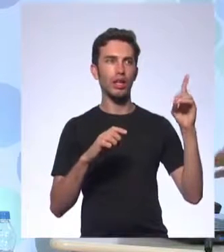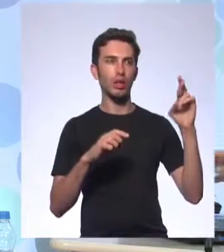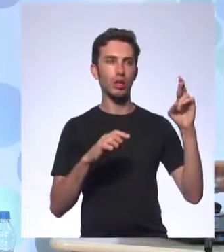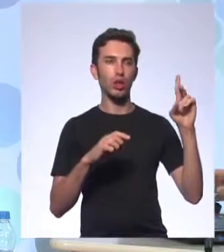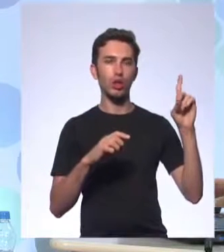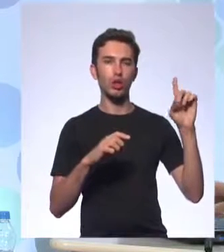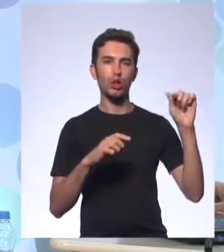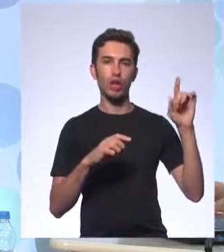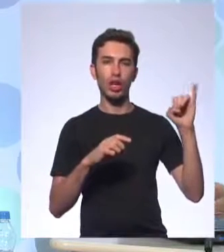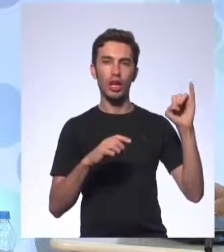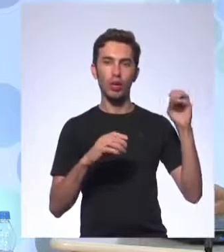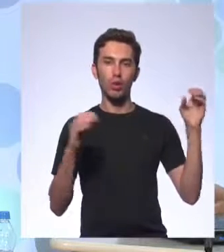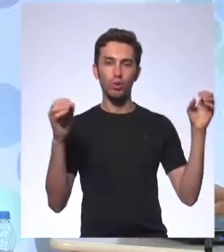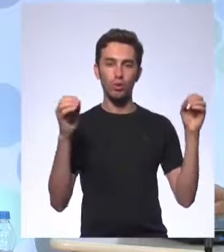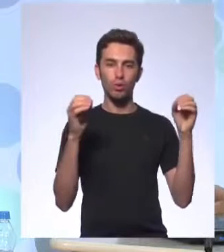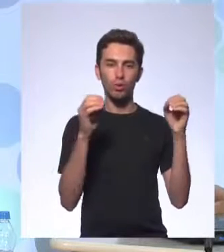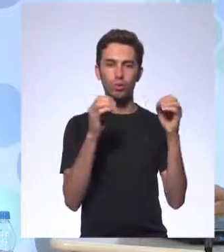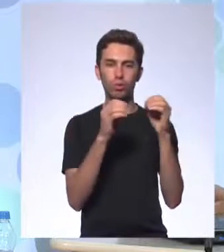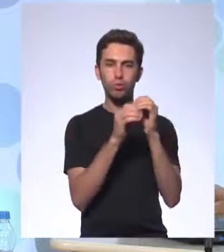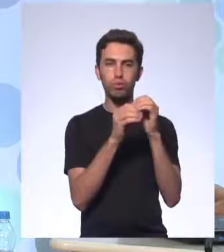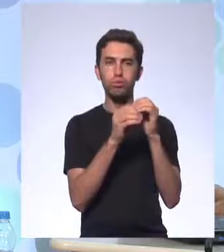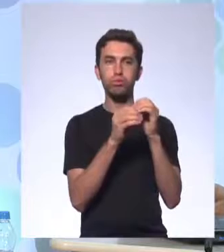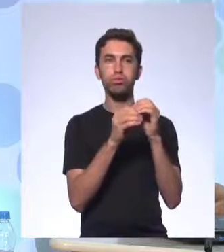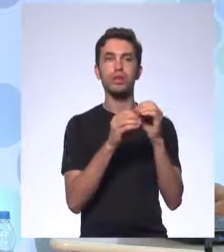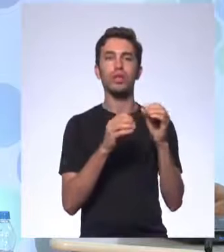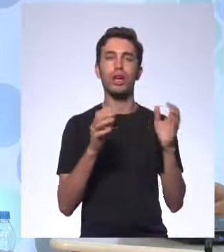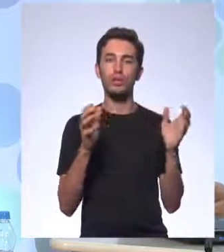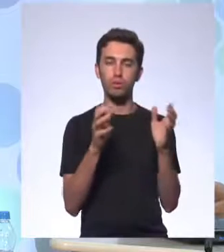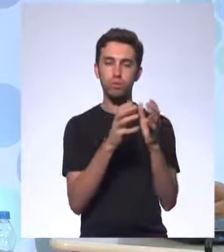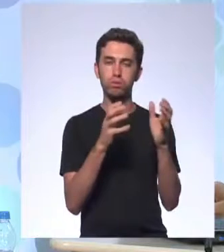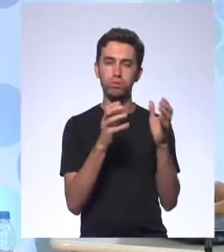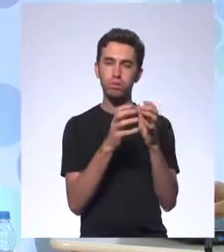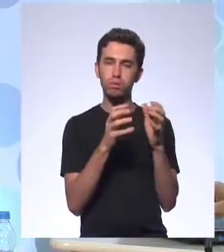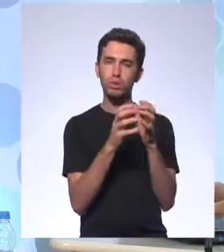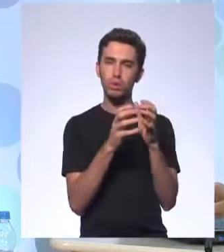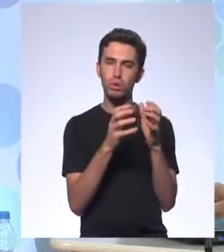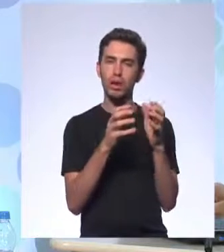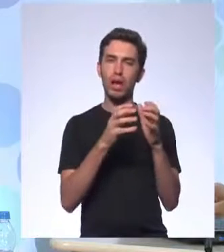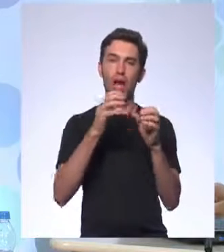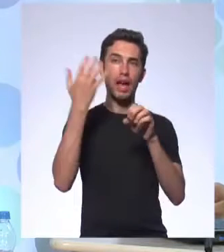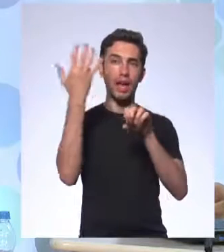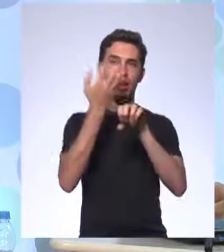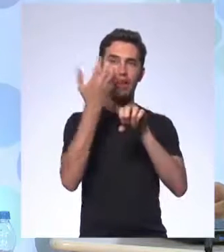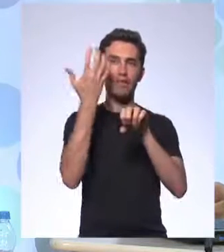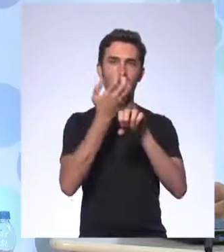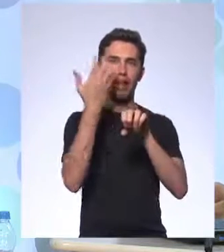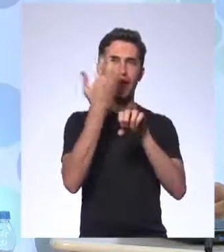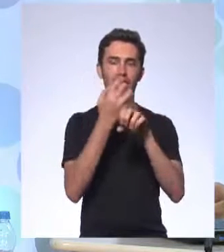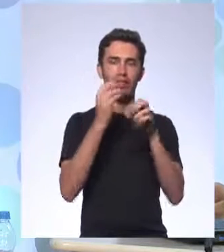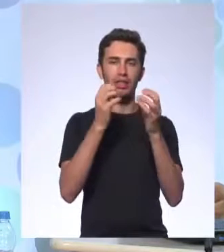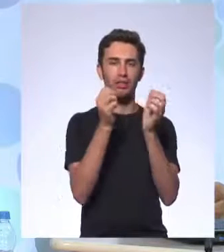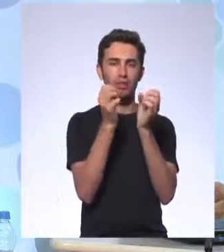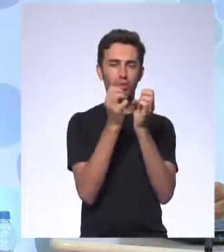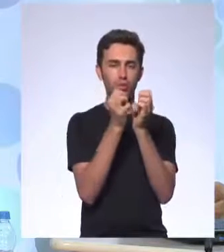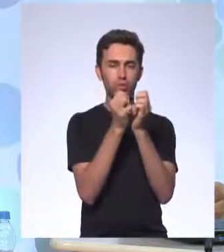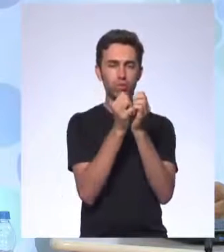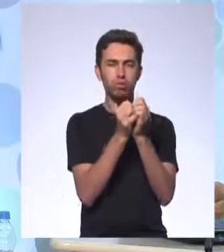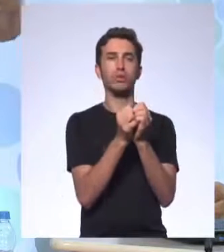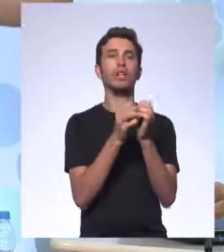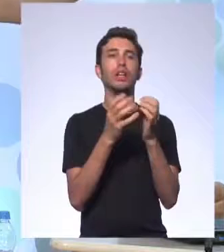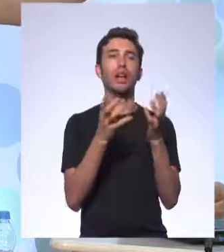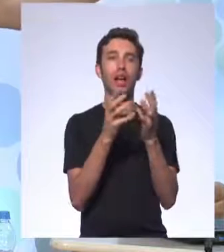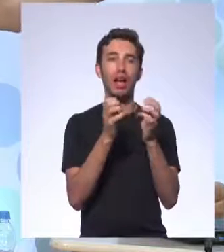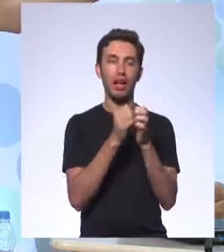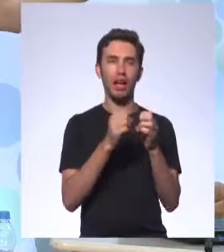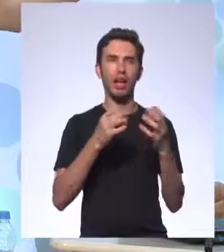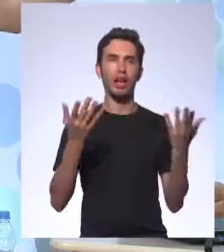essa máquina que vai funcionando aí, sempre comprimindo e tendo atração gravitacional, é claro que ela vai se contraindo, aí a gente tem a própria formação da estrela. A